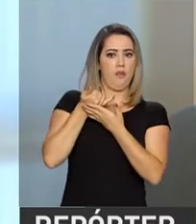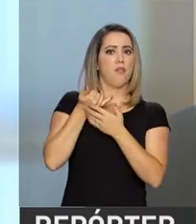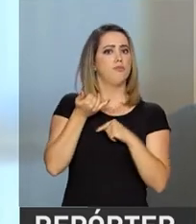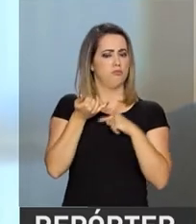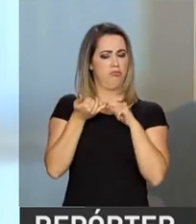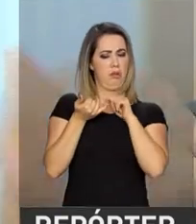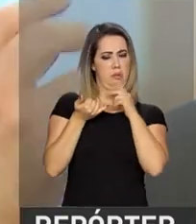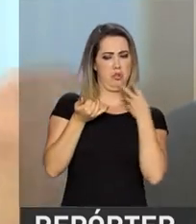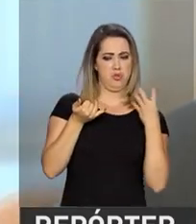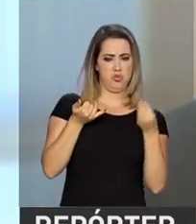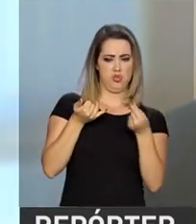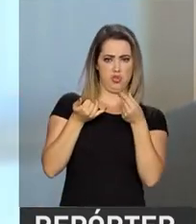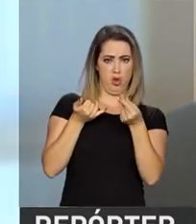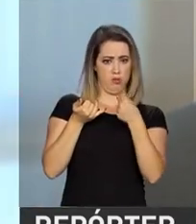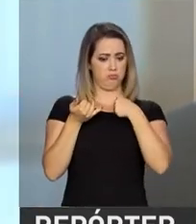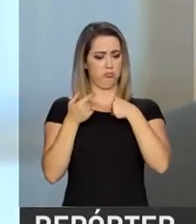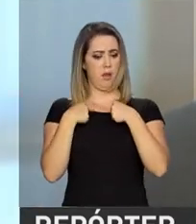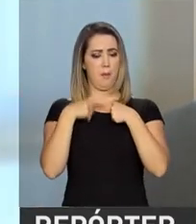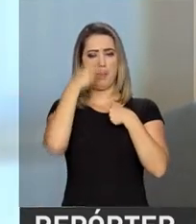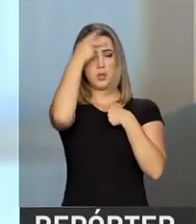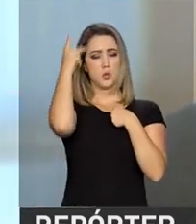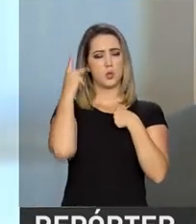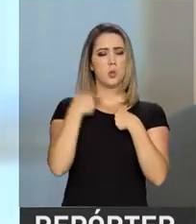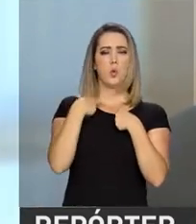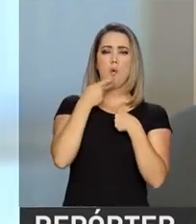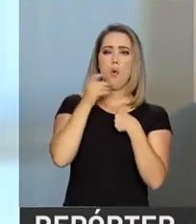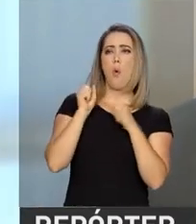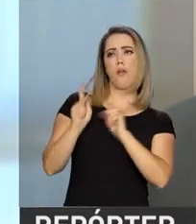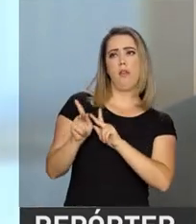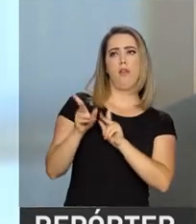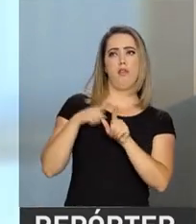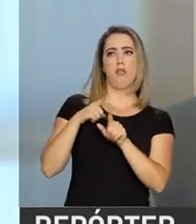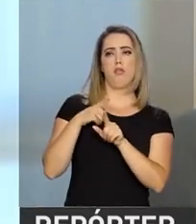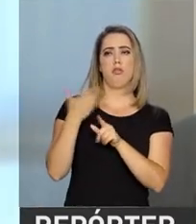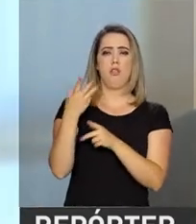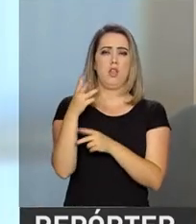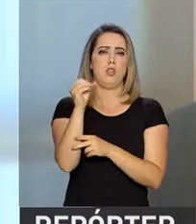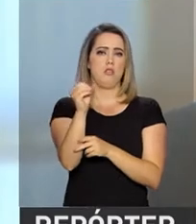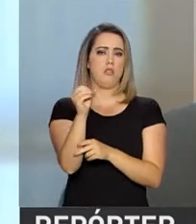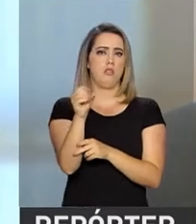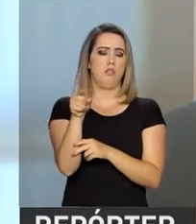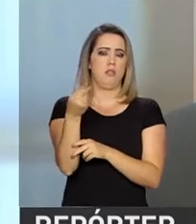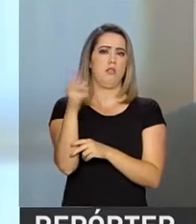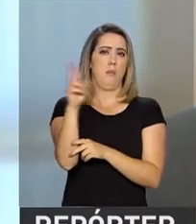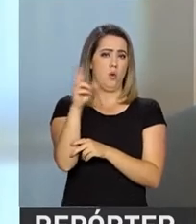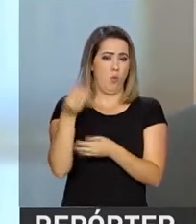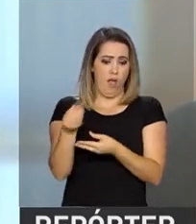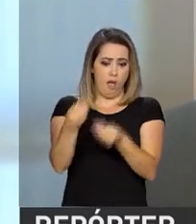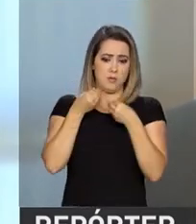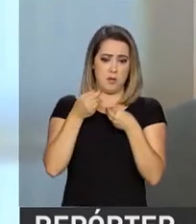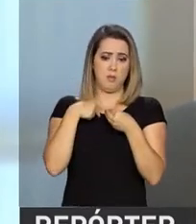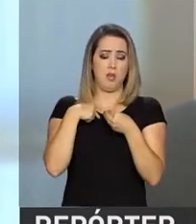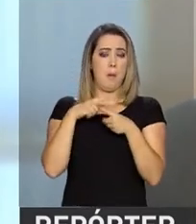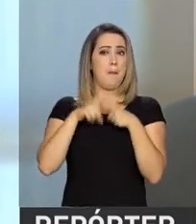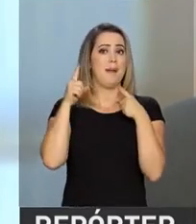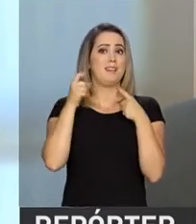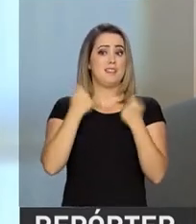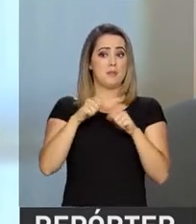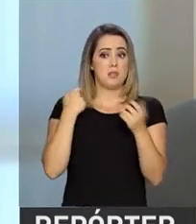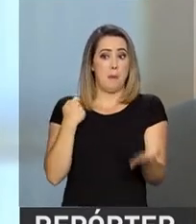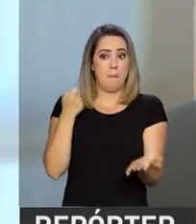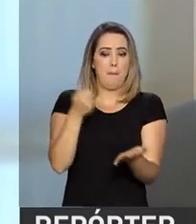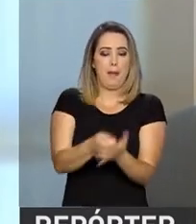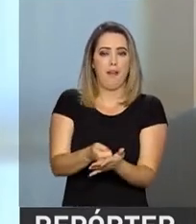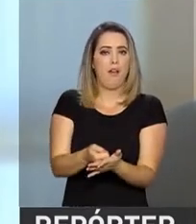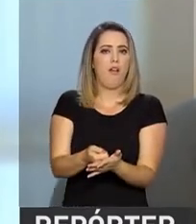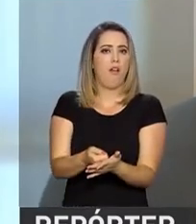conversa, né, a pessoa do outro lado da linha vai falar, só tudo bem, eu tenho aqui 30 mil, 40 mil reais para você, mas só que para